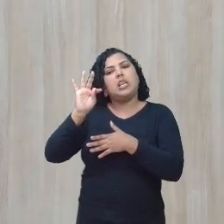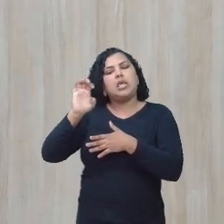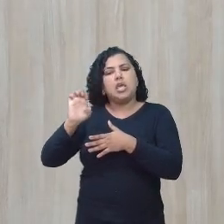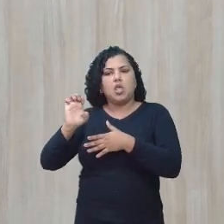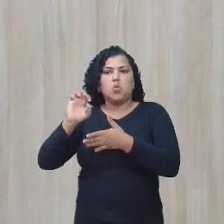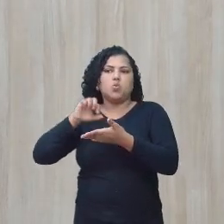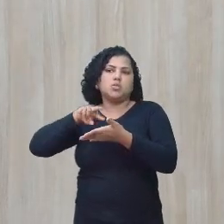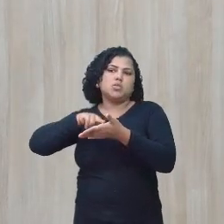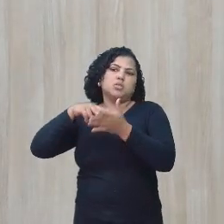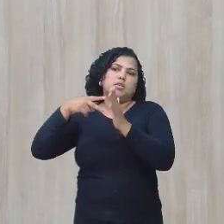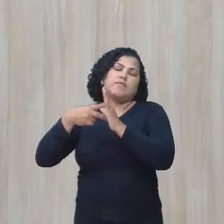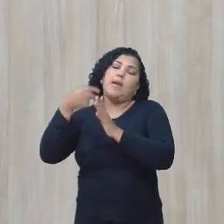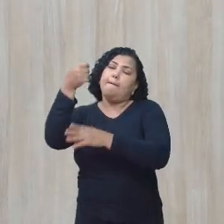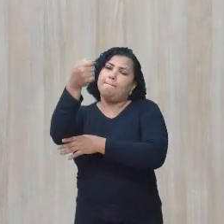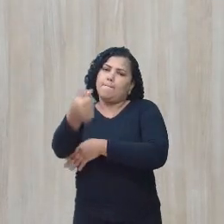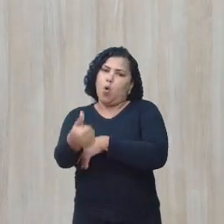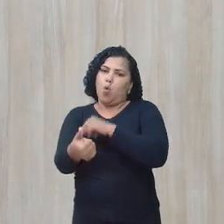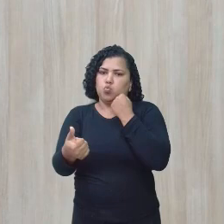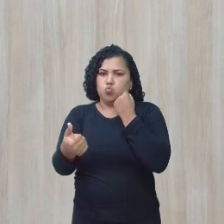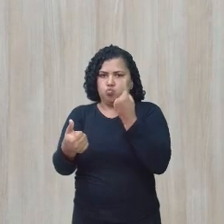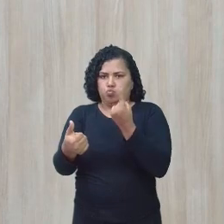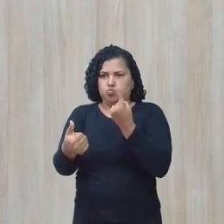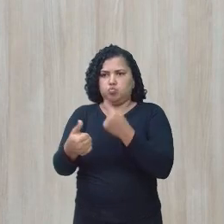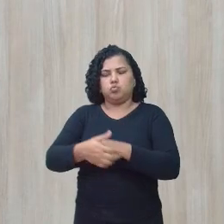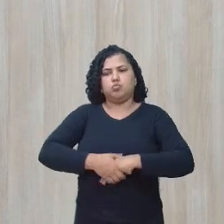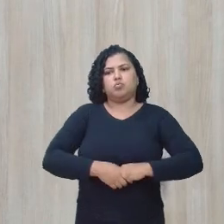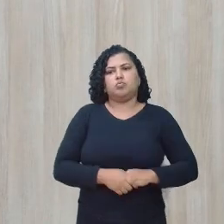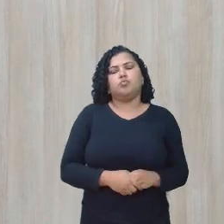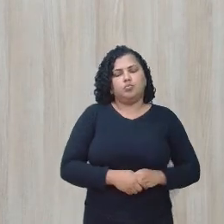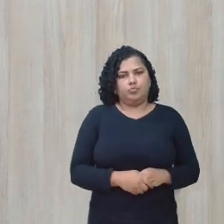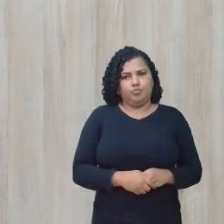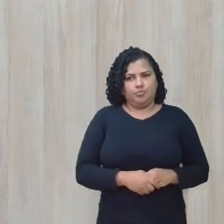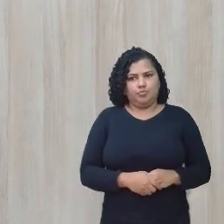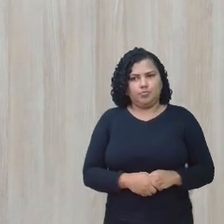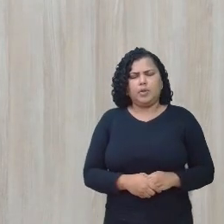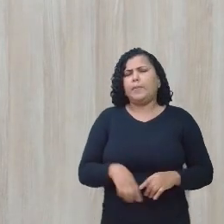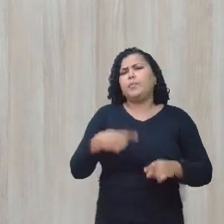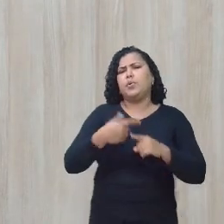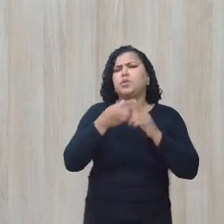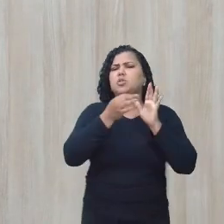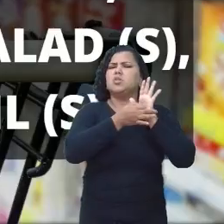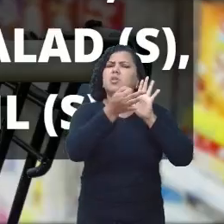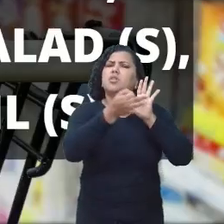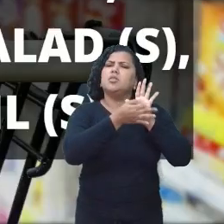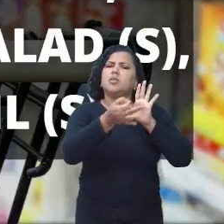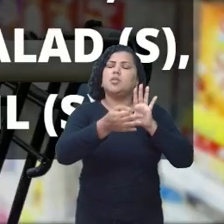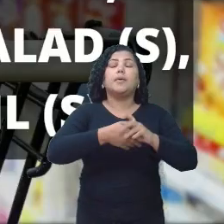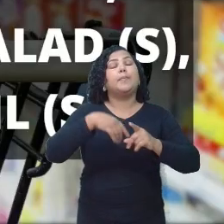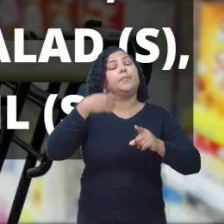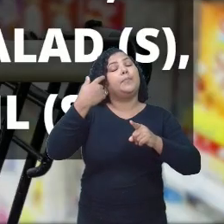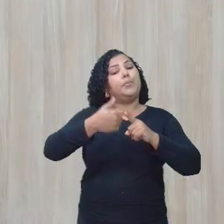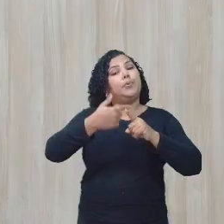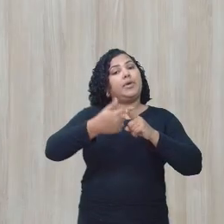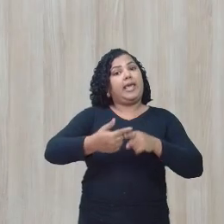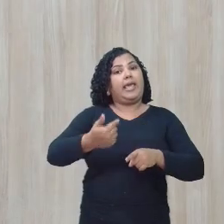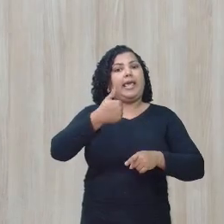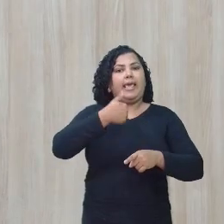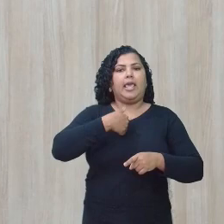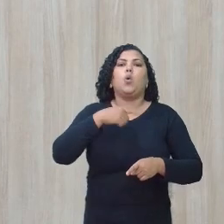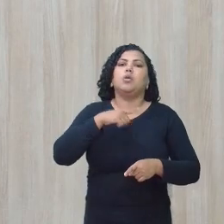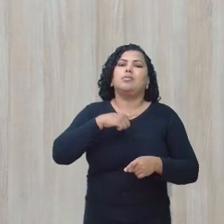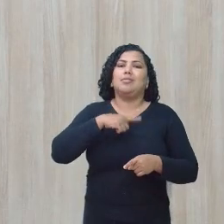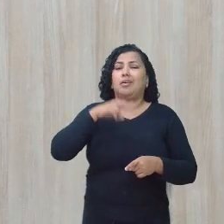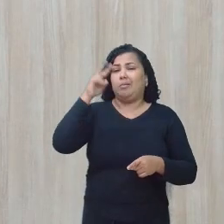ser few. Pouco ou pouca em inglês vai ser little. Por que eu estou dando essa dica, pessoal? Porque eu tenho uma